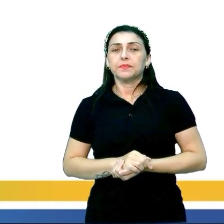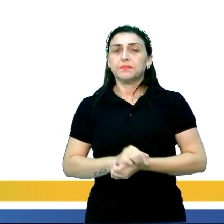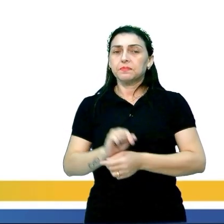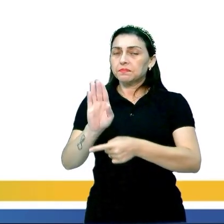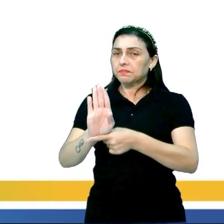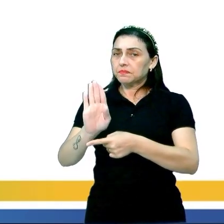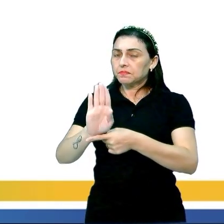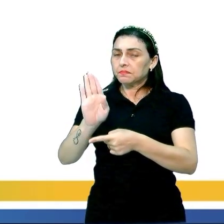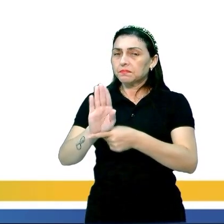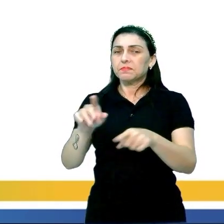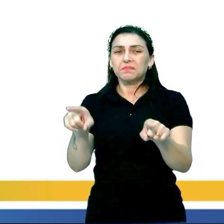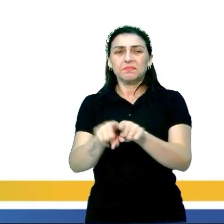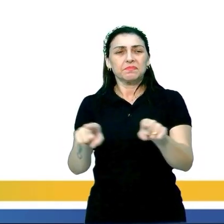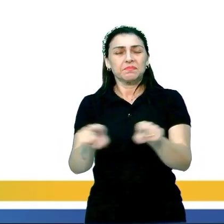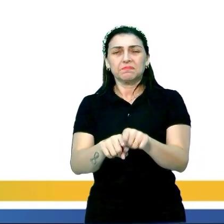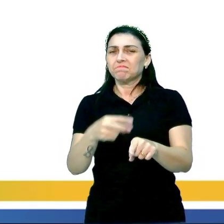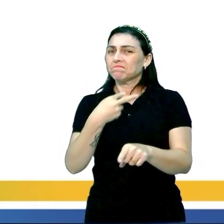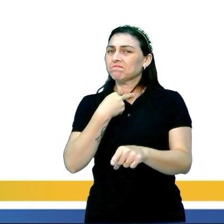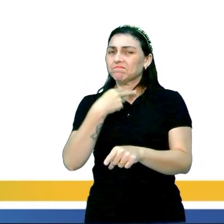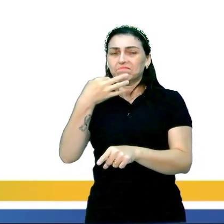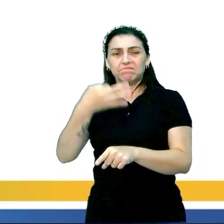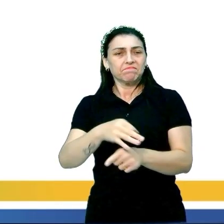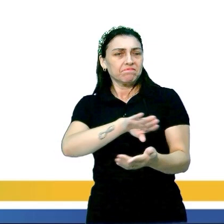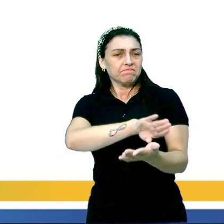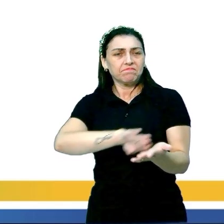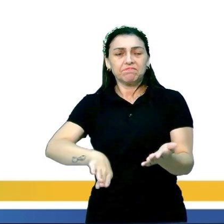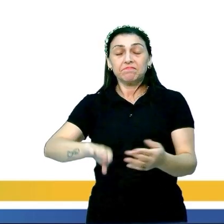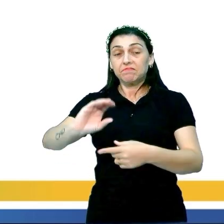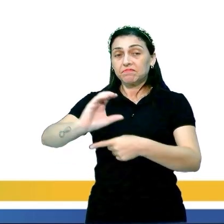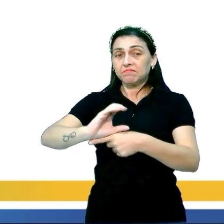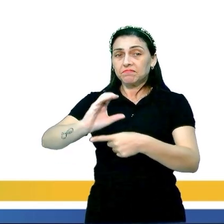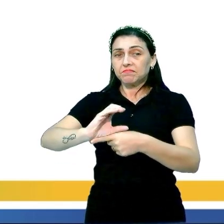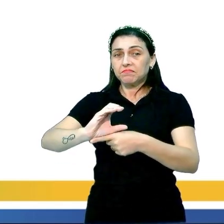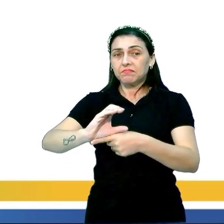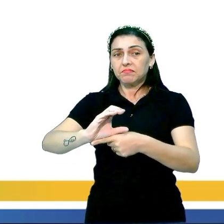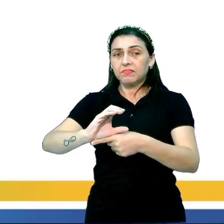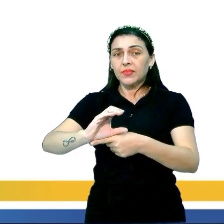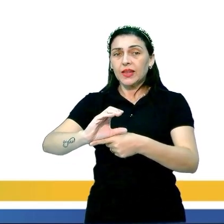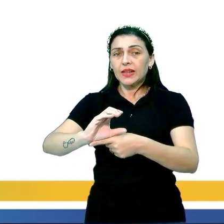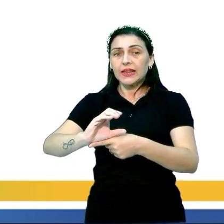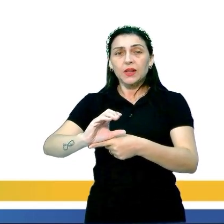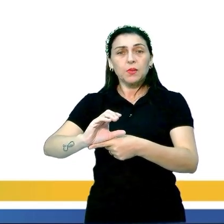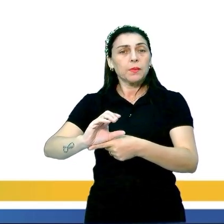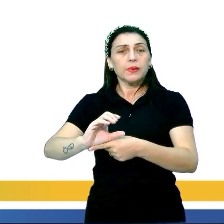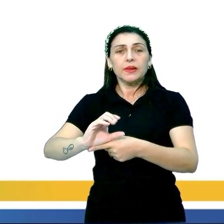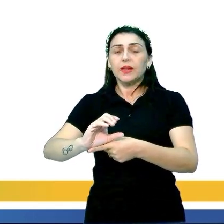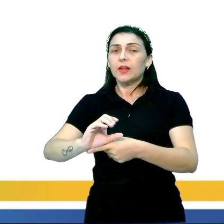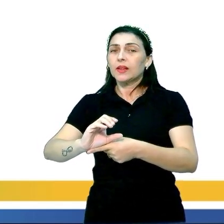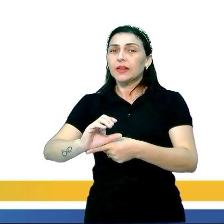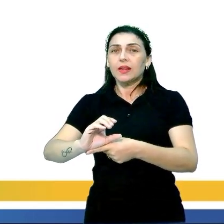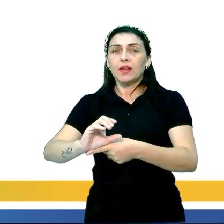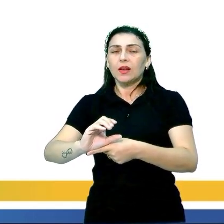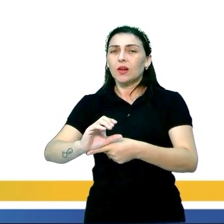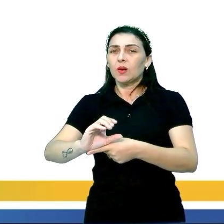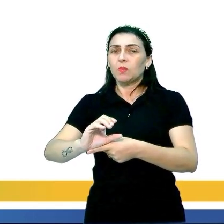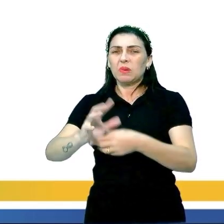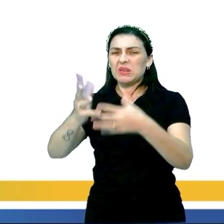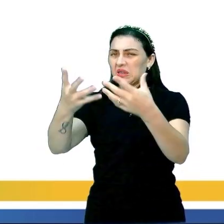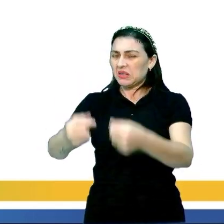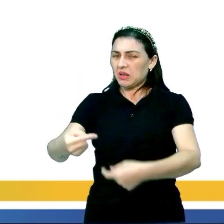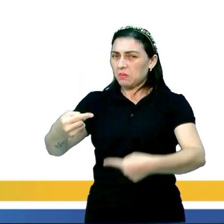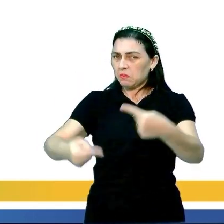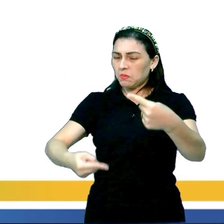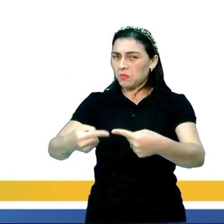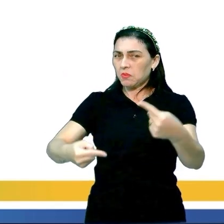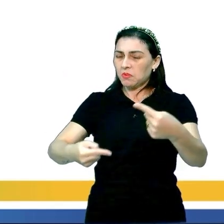letra B também aí, ela não pode ser correta. Olha a letra C. Não se deve ir contra a política,